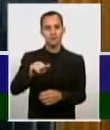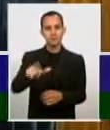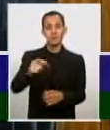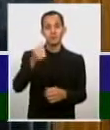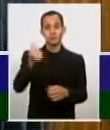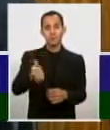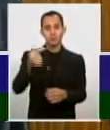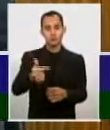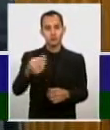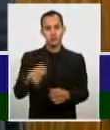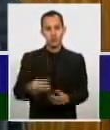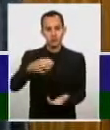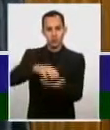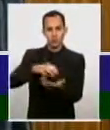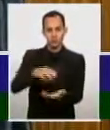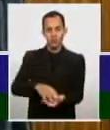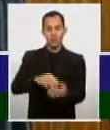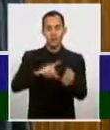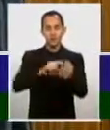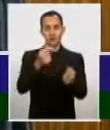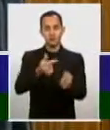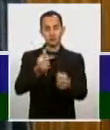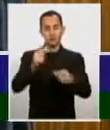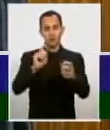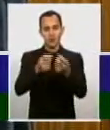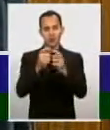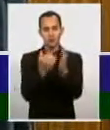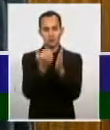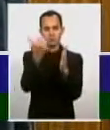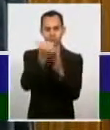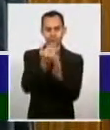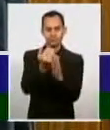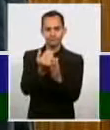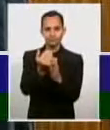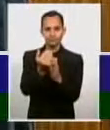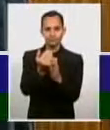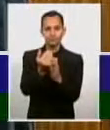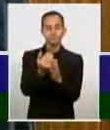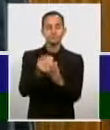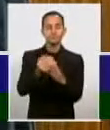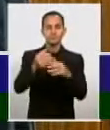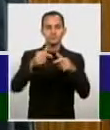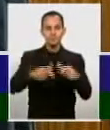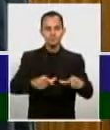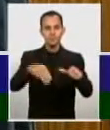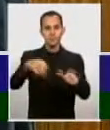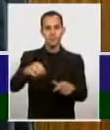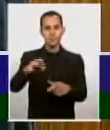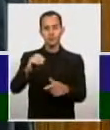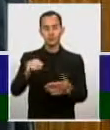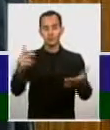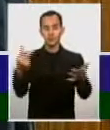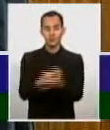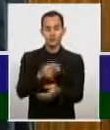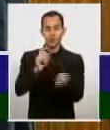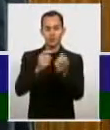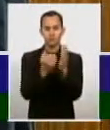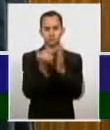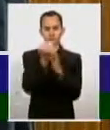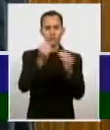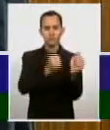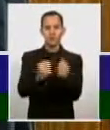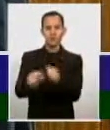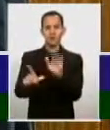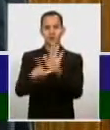3ª divisão. Artigo 2º. A outorga do título, a outorga do diploma de honra ao mérito, dá-se à sessão solene, a sede do